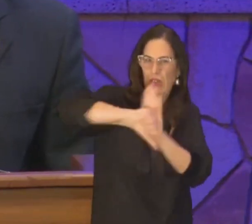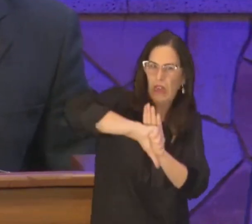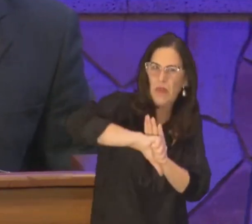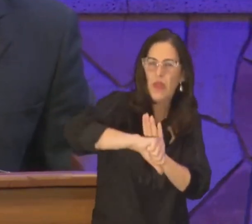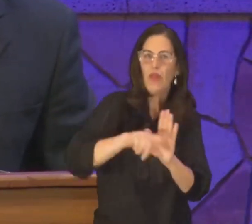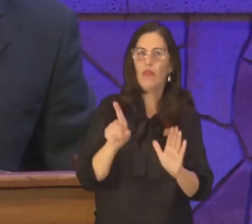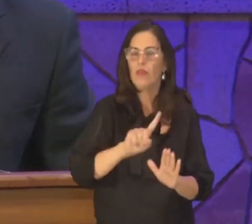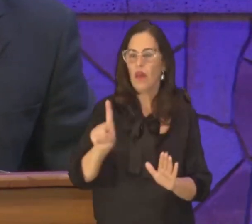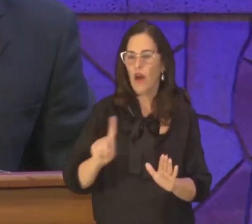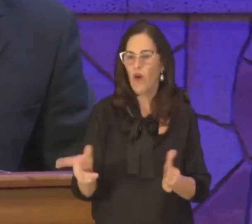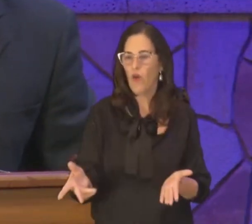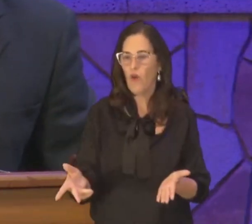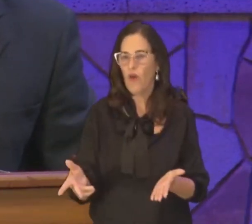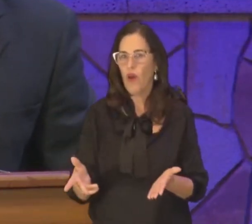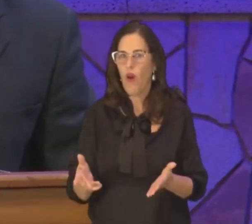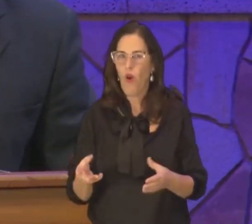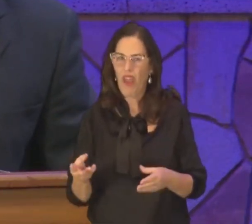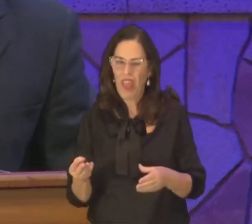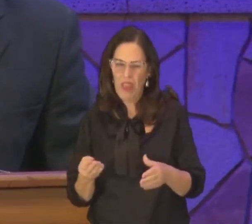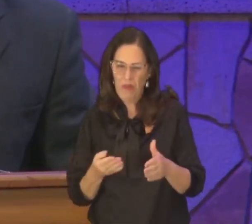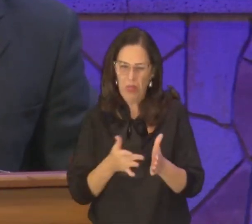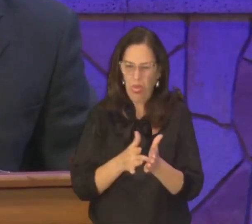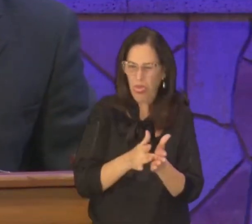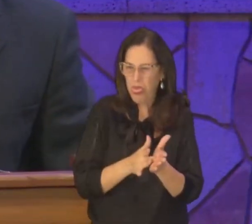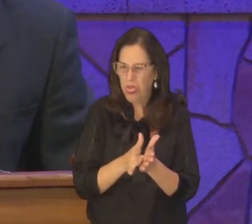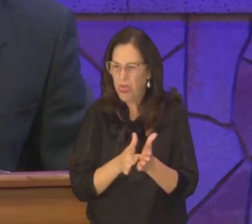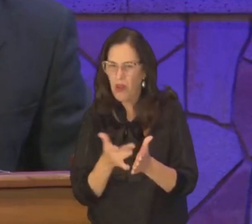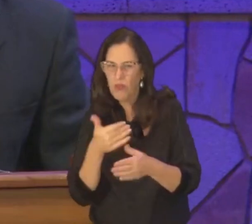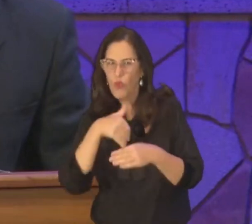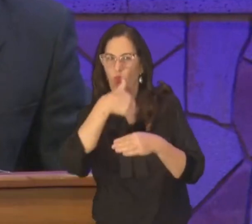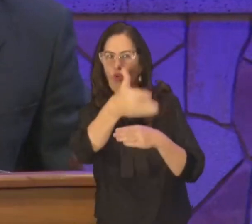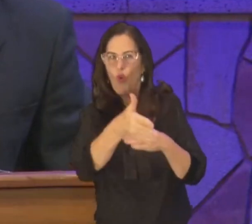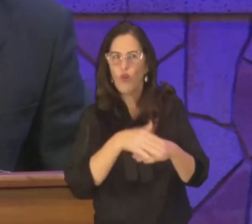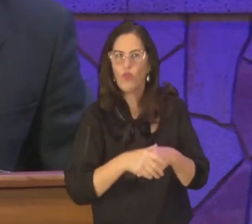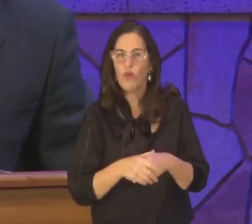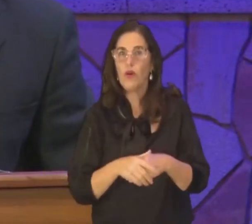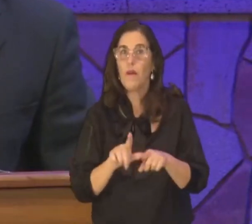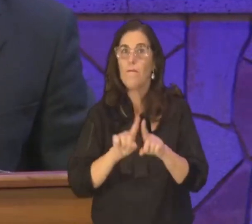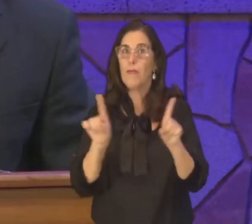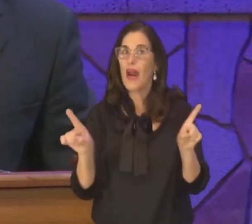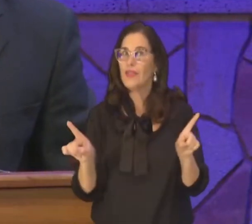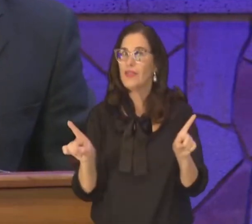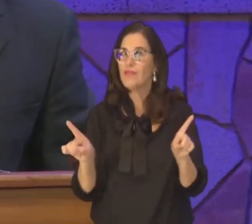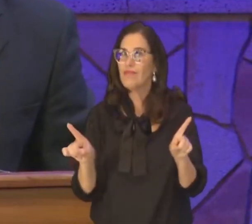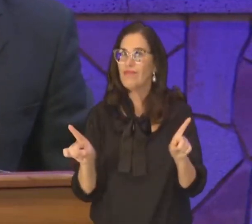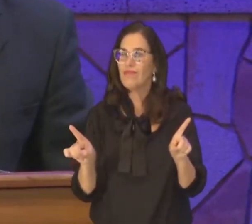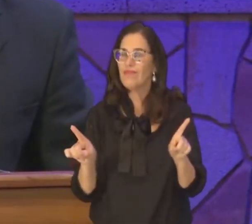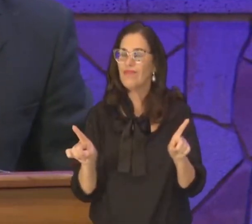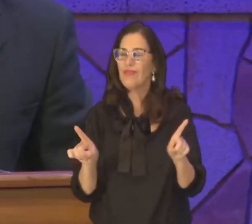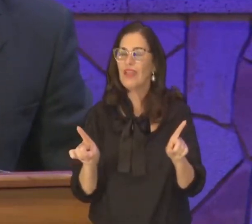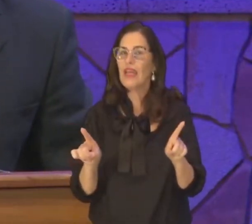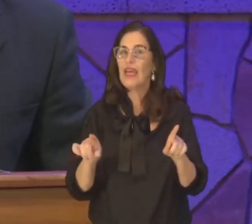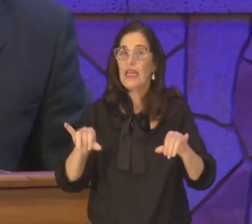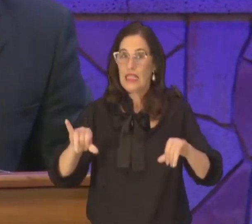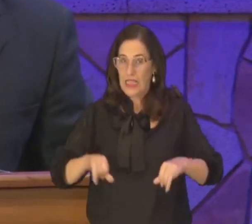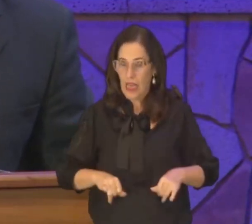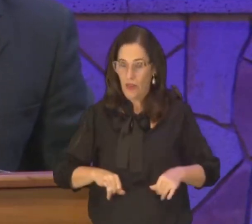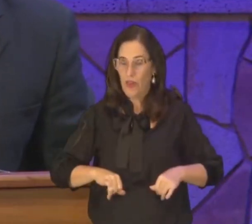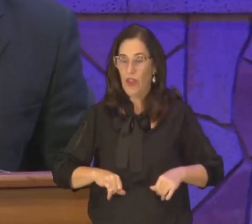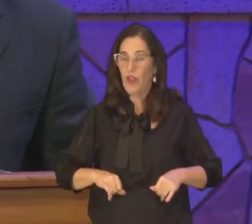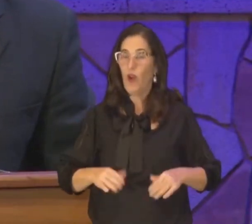ou como quem se intromete em negócios alheios. Contudo, se sofre como